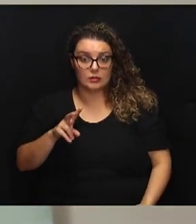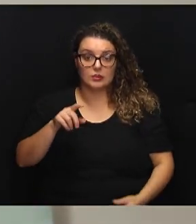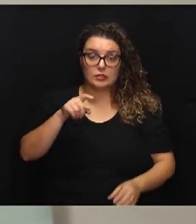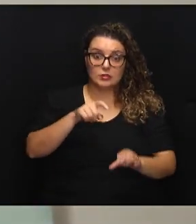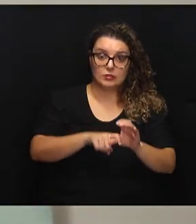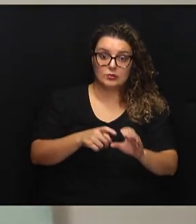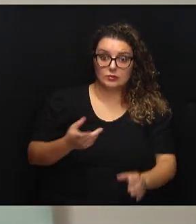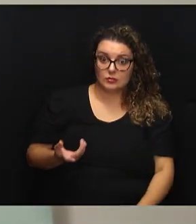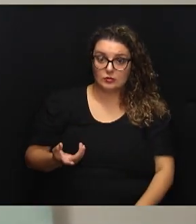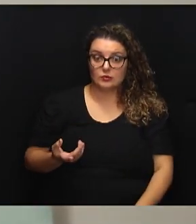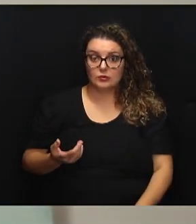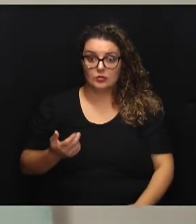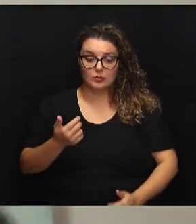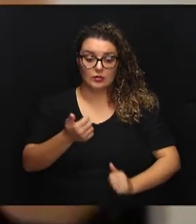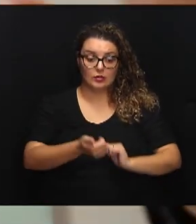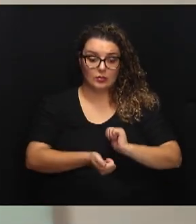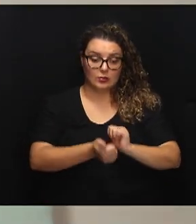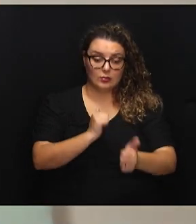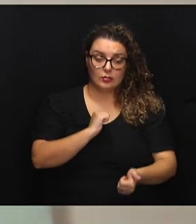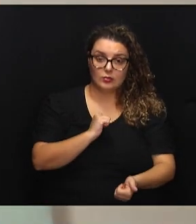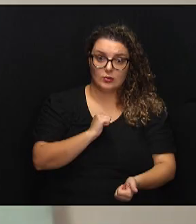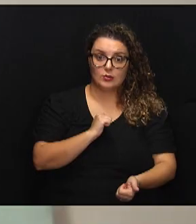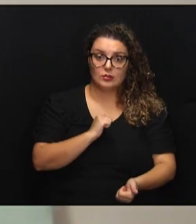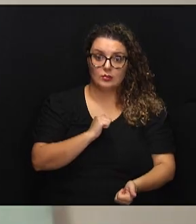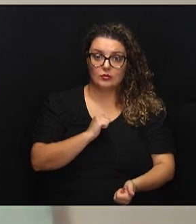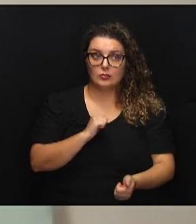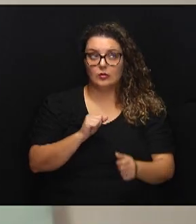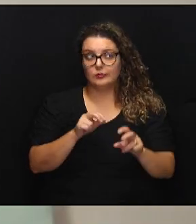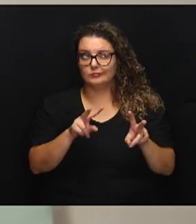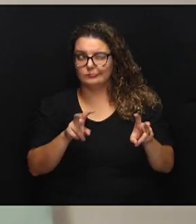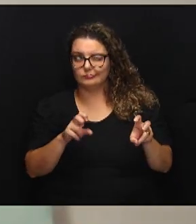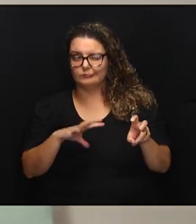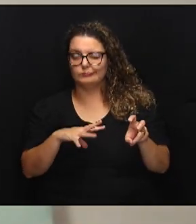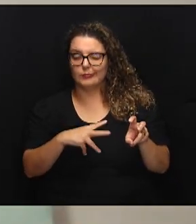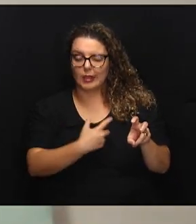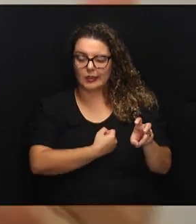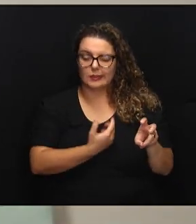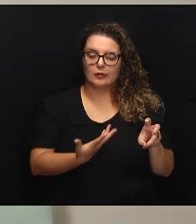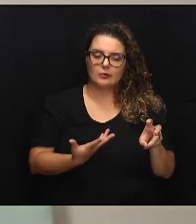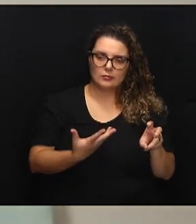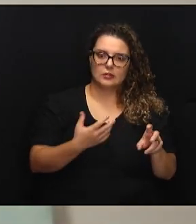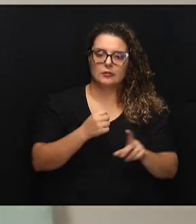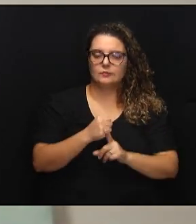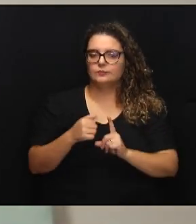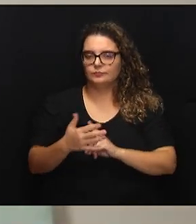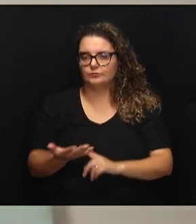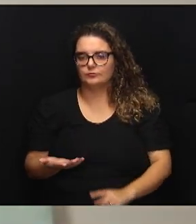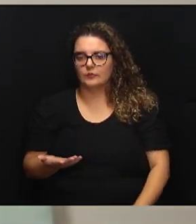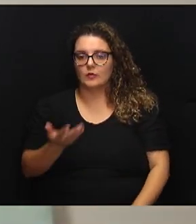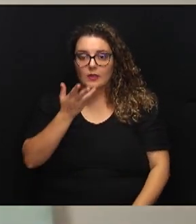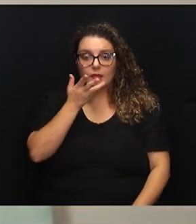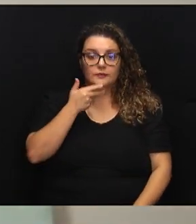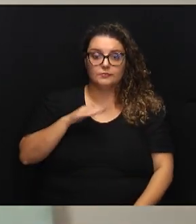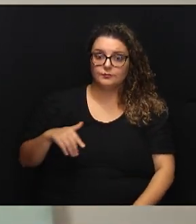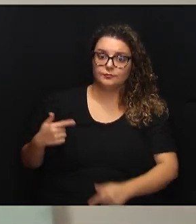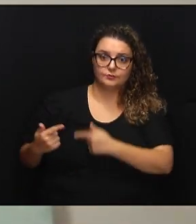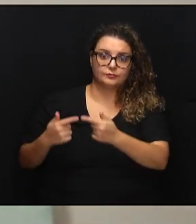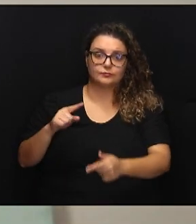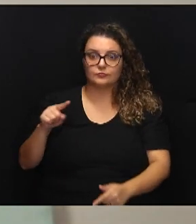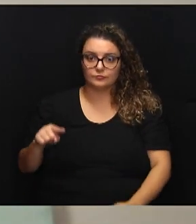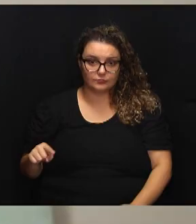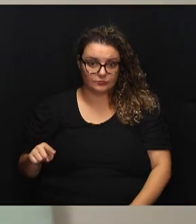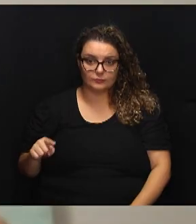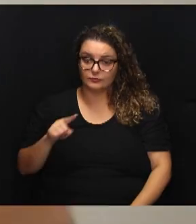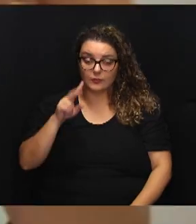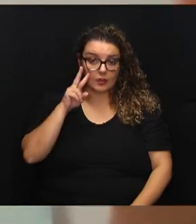se a gente pegar o futebol, como uma tábua de salvação, muitas vezes, social. Essa criança da geração Z não vê dessa forma,